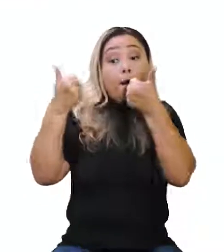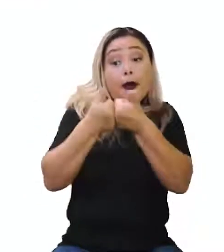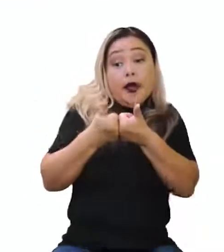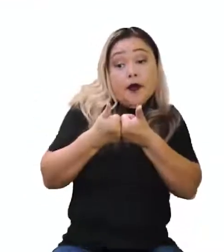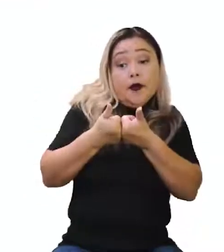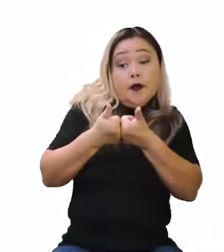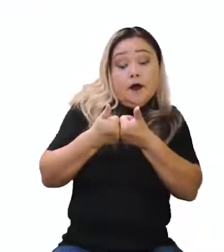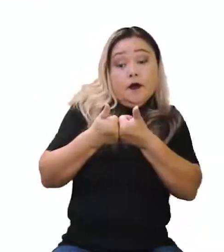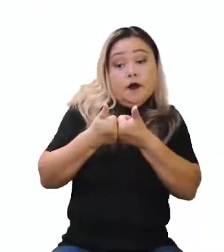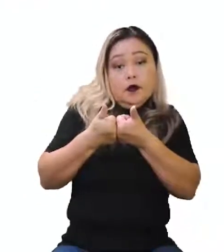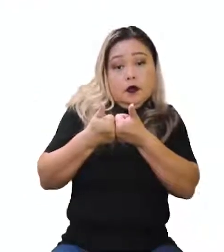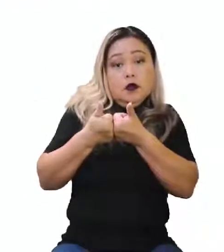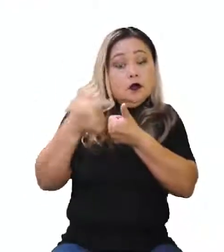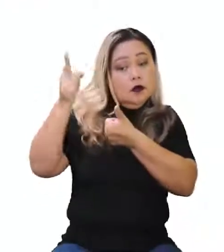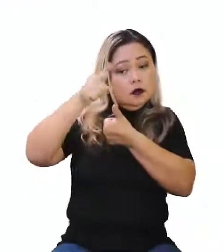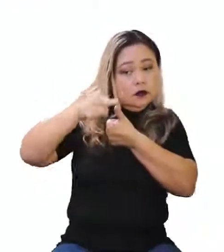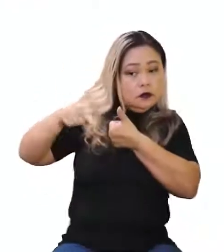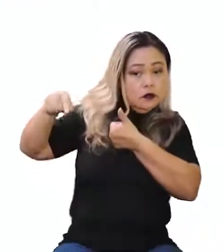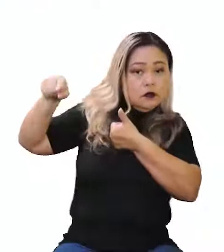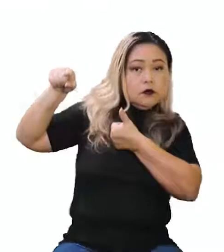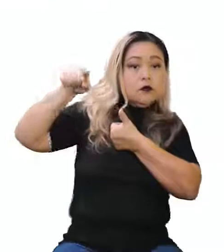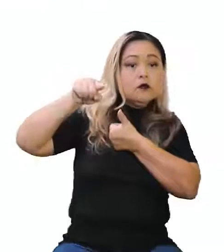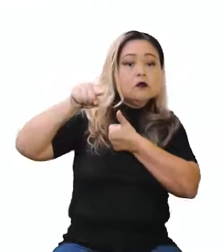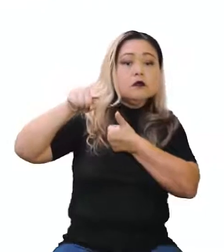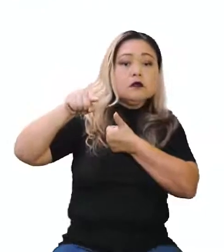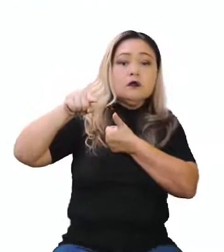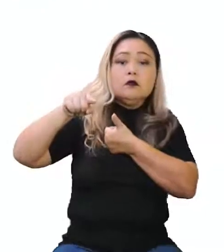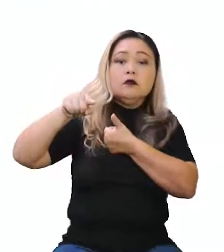domesticado, eu vou até sublinhar,